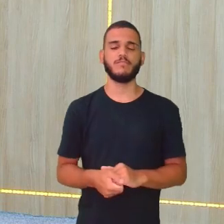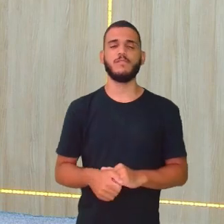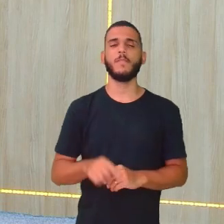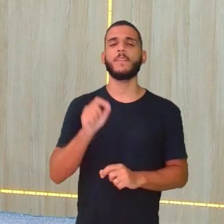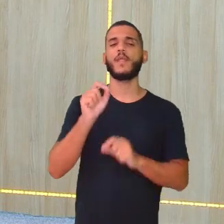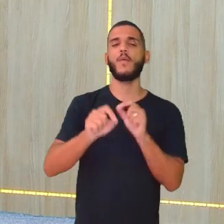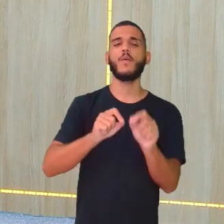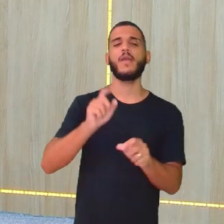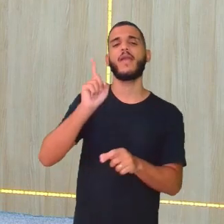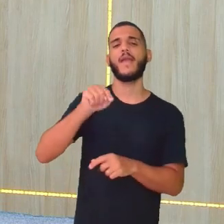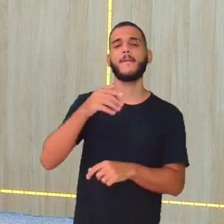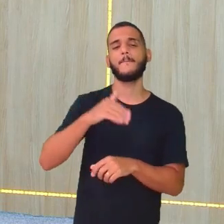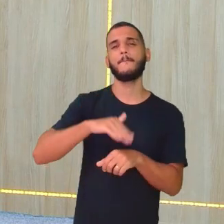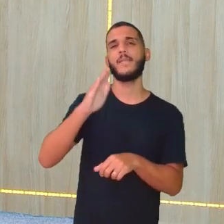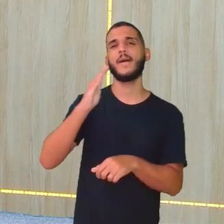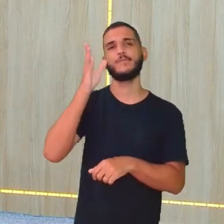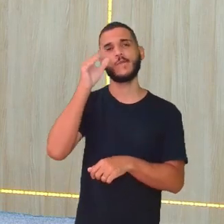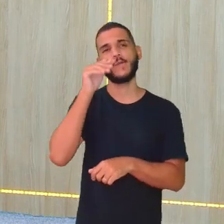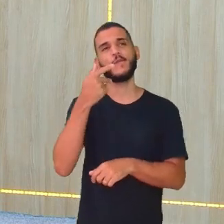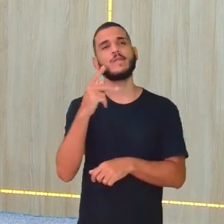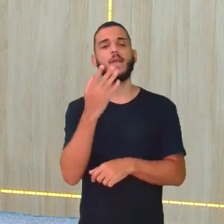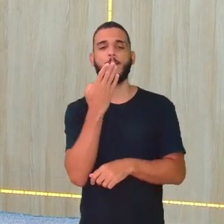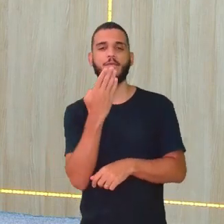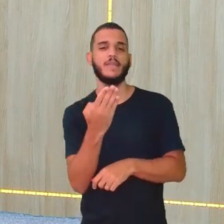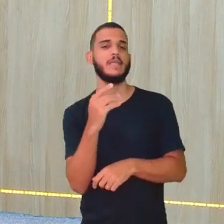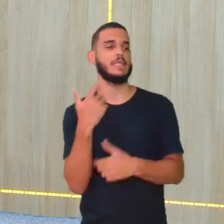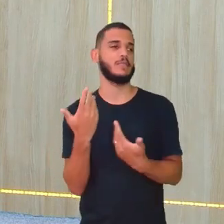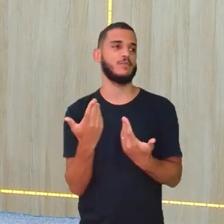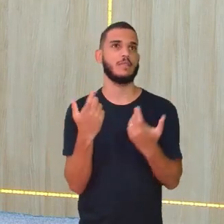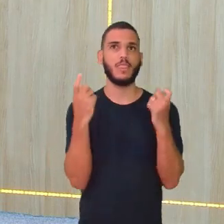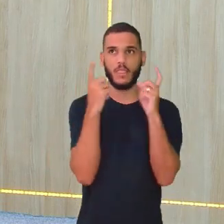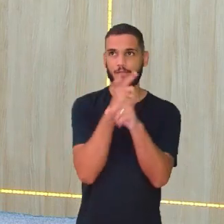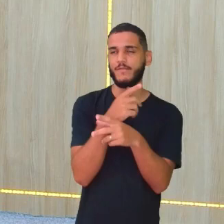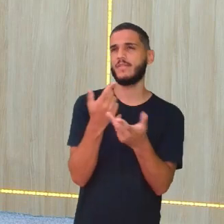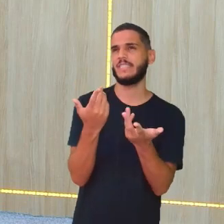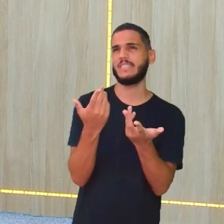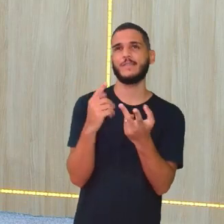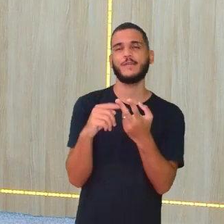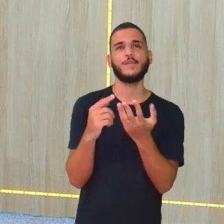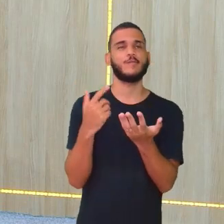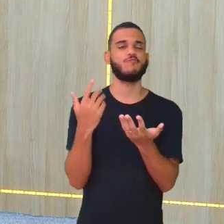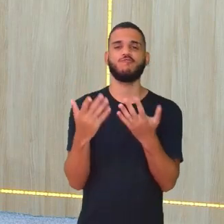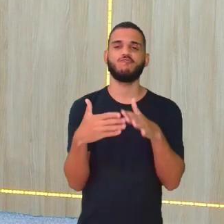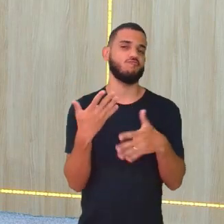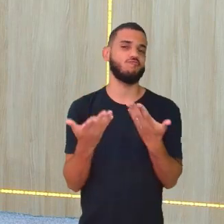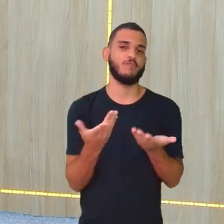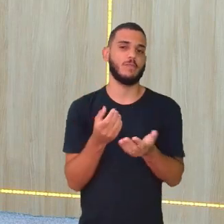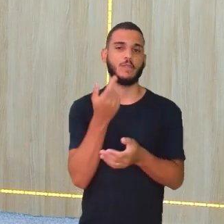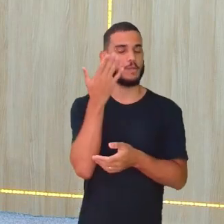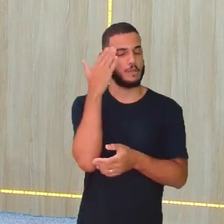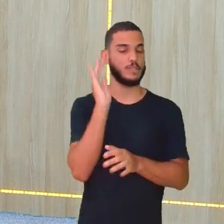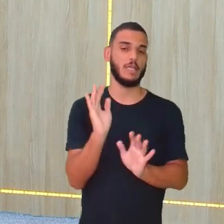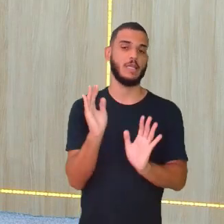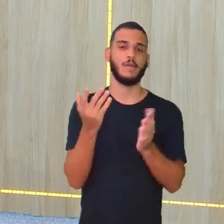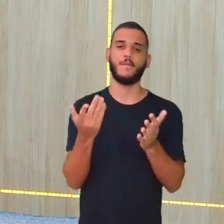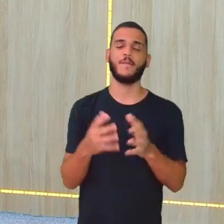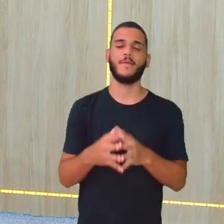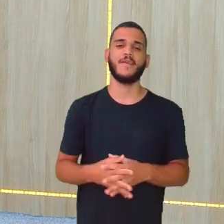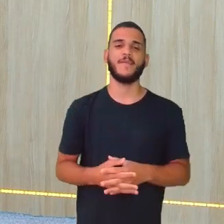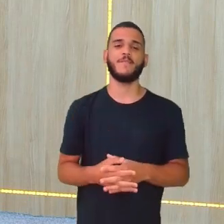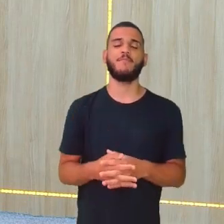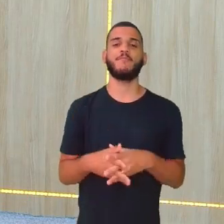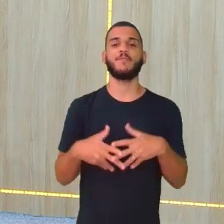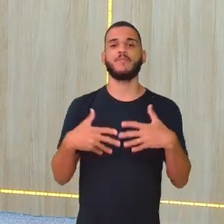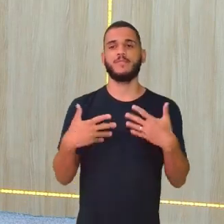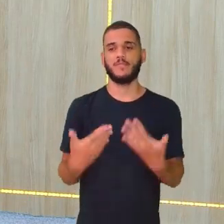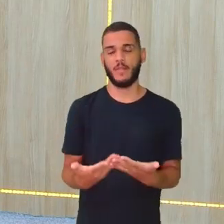mais curioso fazer, ou o seu preferido, ou o que foi mais louco, ou o que foi mais, sei lá, mais caótico?